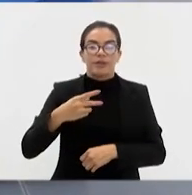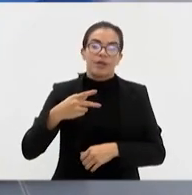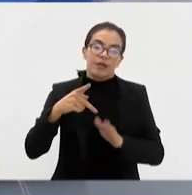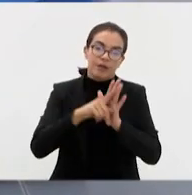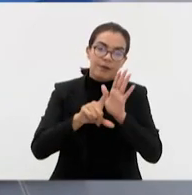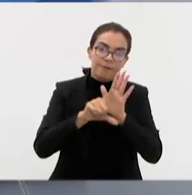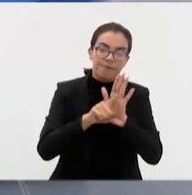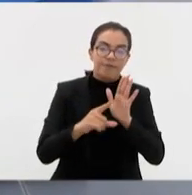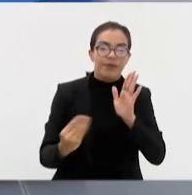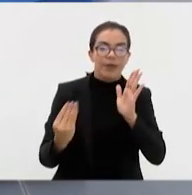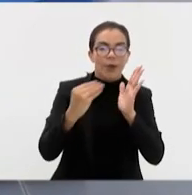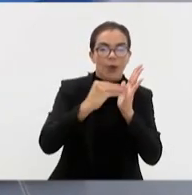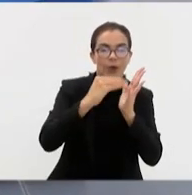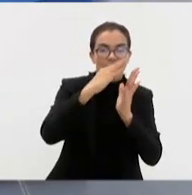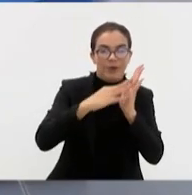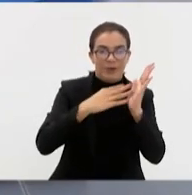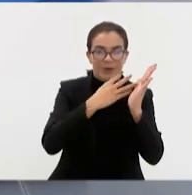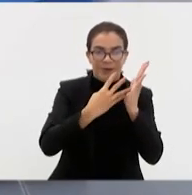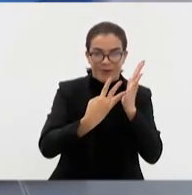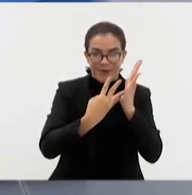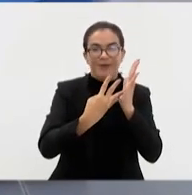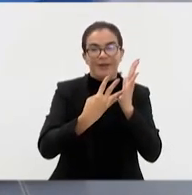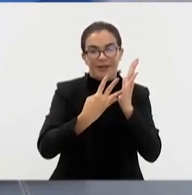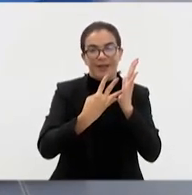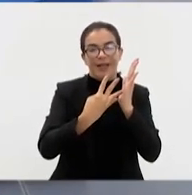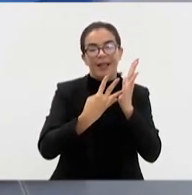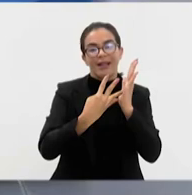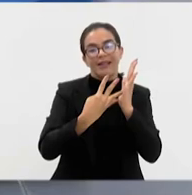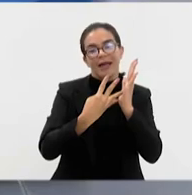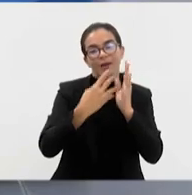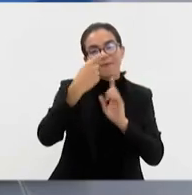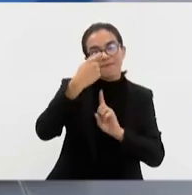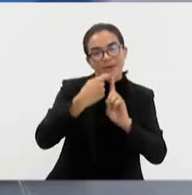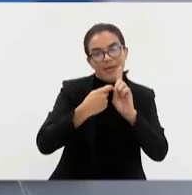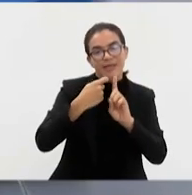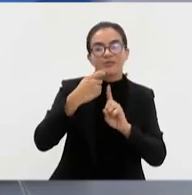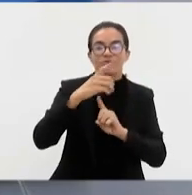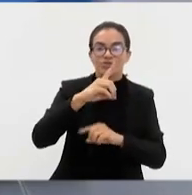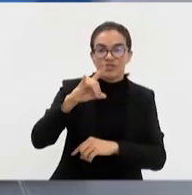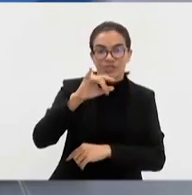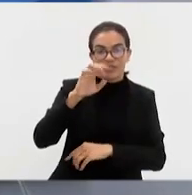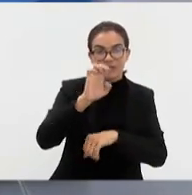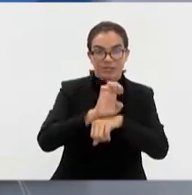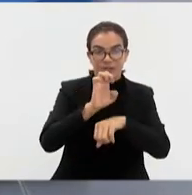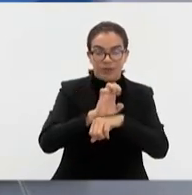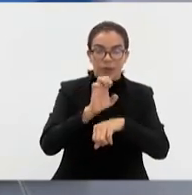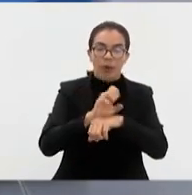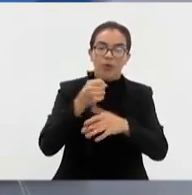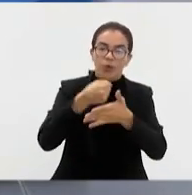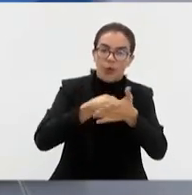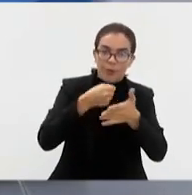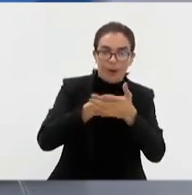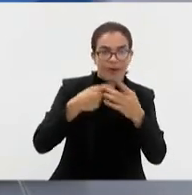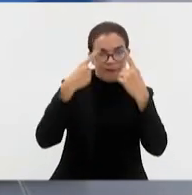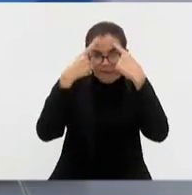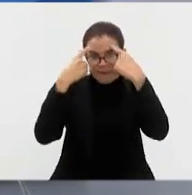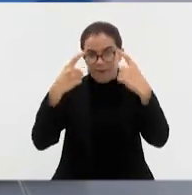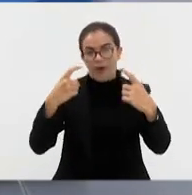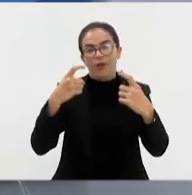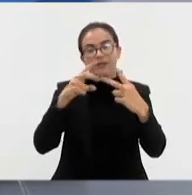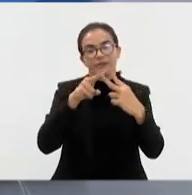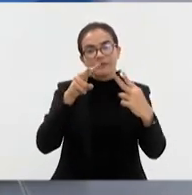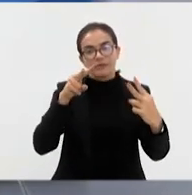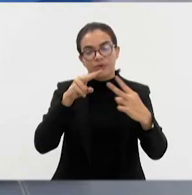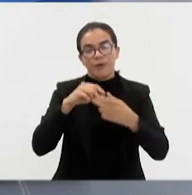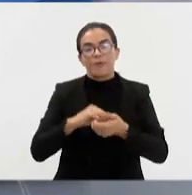inclui no calendário do Estado do Rio de Janeiro o Dia Estadual de Combate à Violência Cibernética contra a Mulher. O